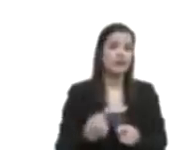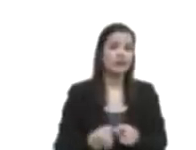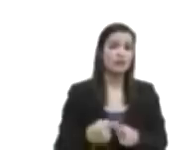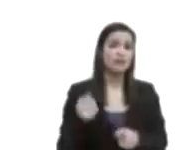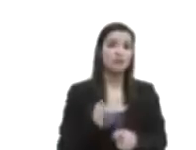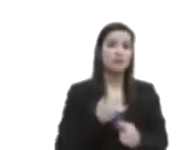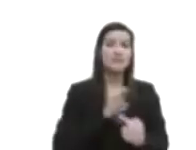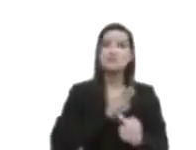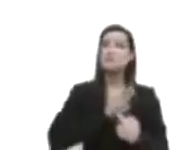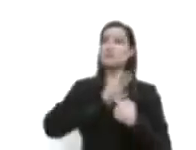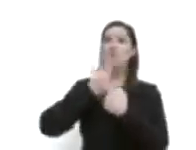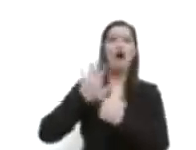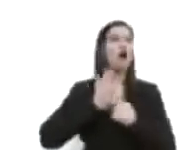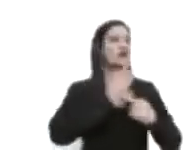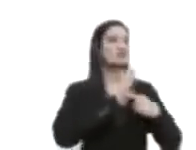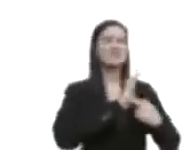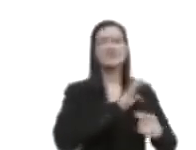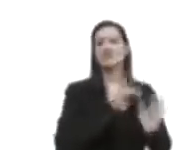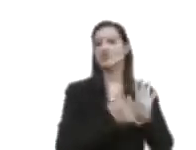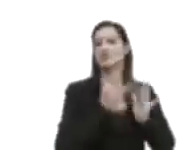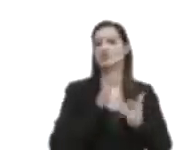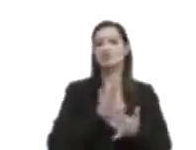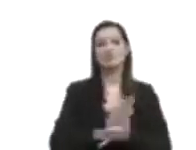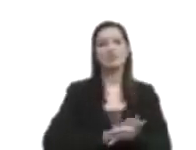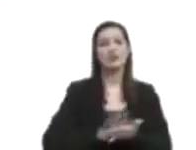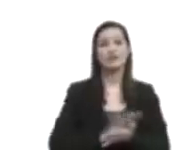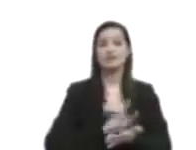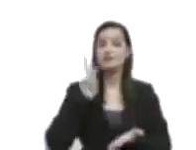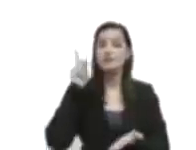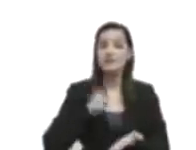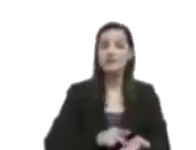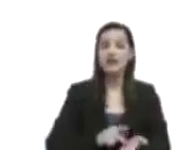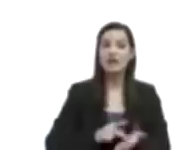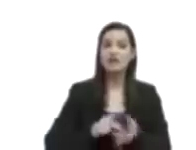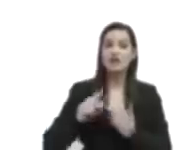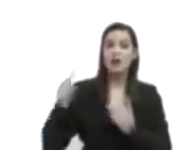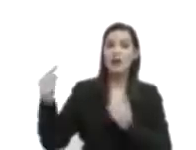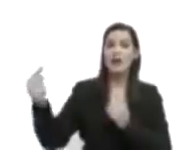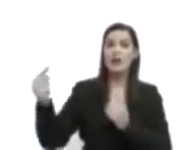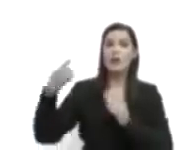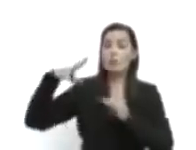A perseguição não é uma coisa ruim, ela é boa, ela denota